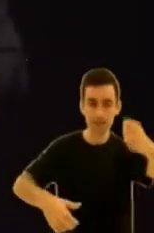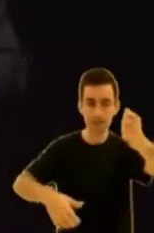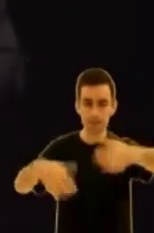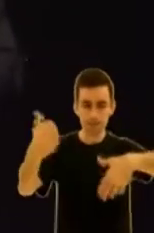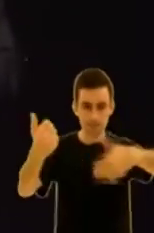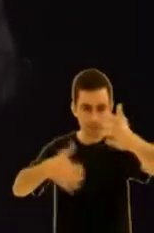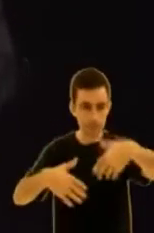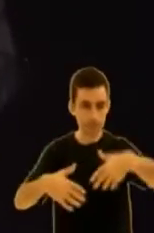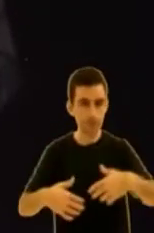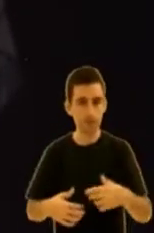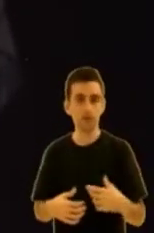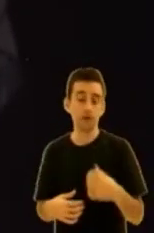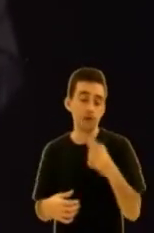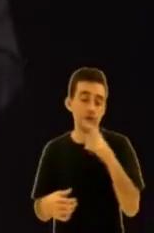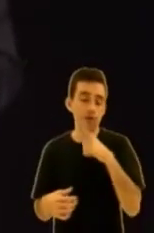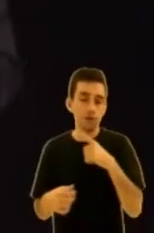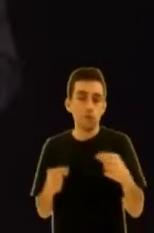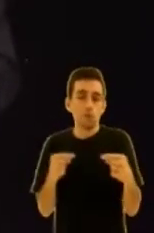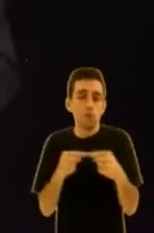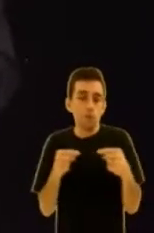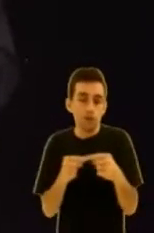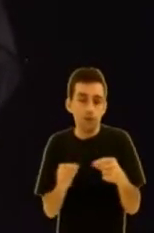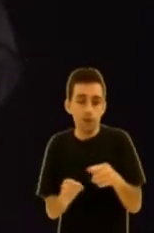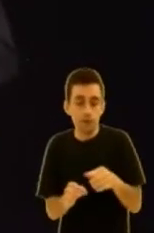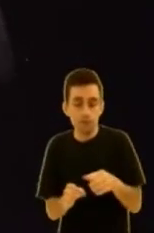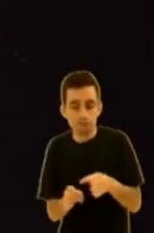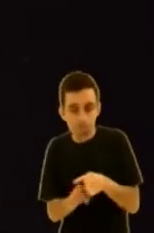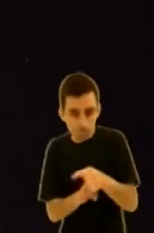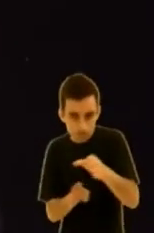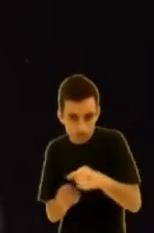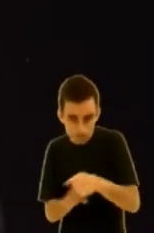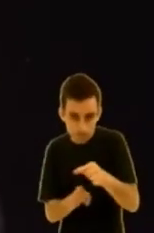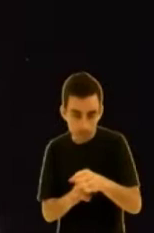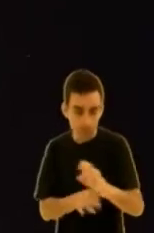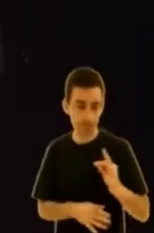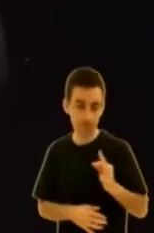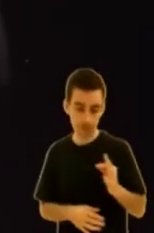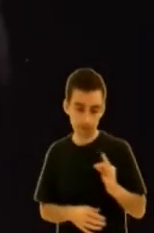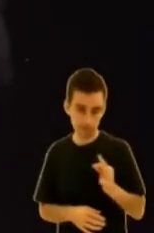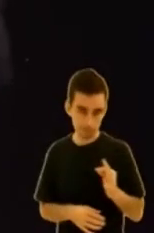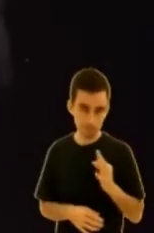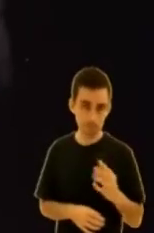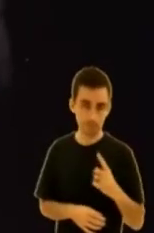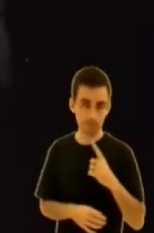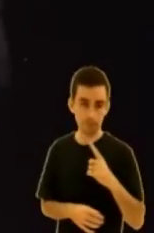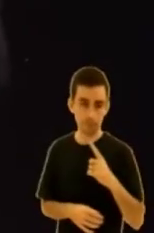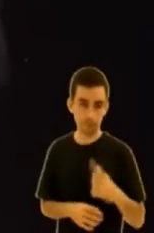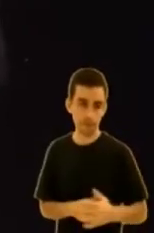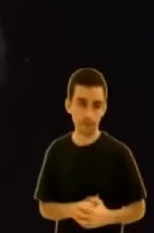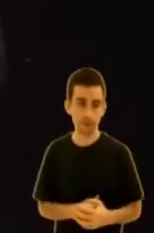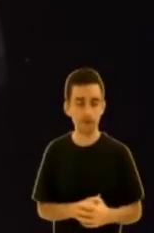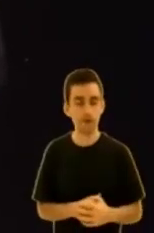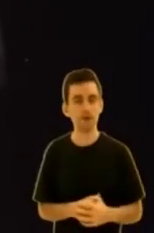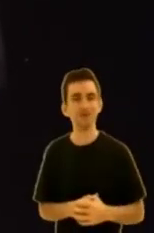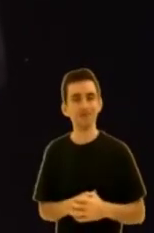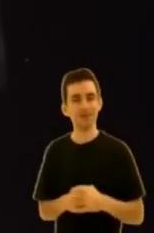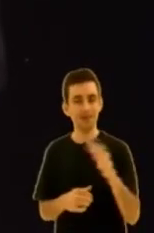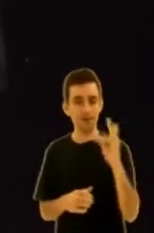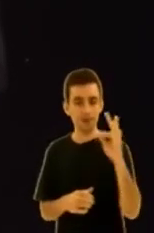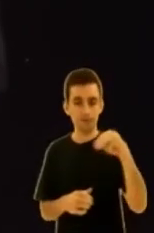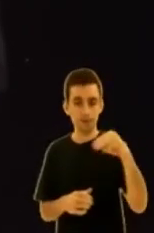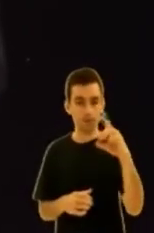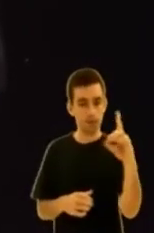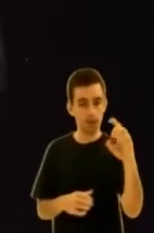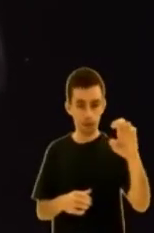ações especialmente no âmbito da assistência técnica. O FNDE foi se transformando, nesses últimos